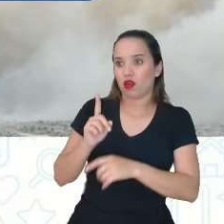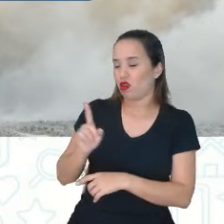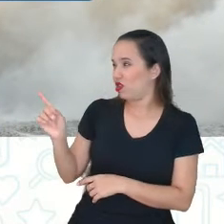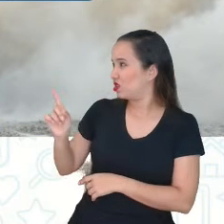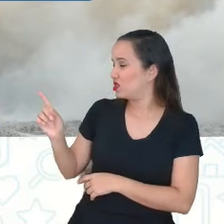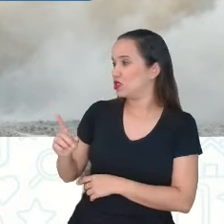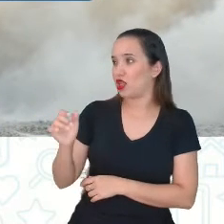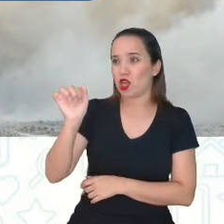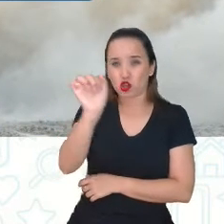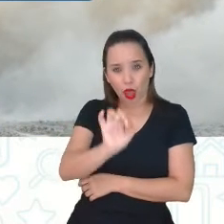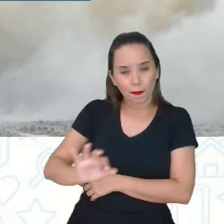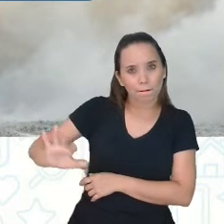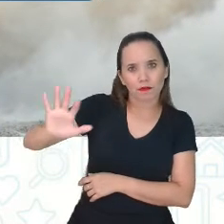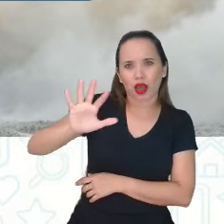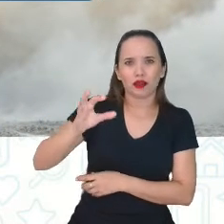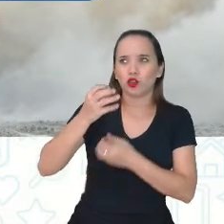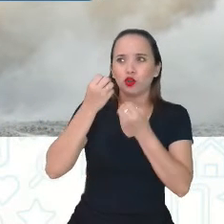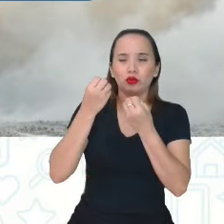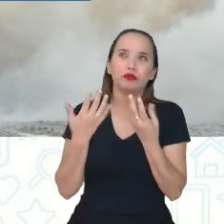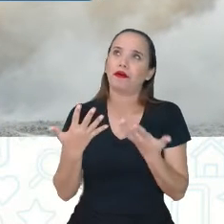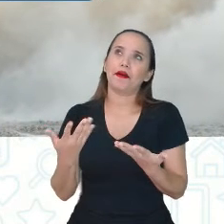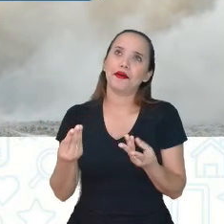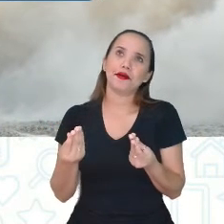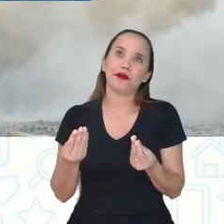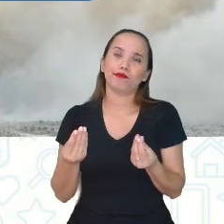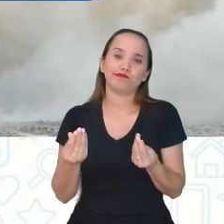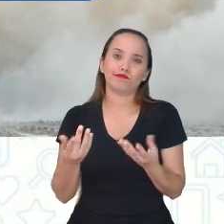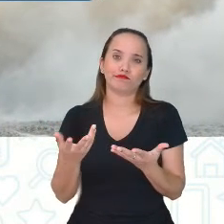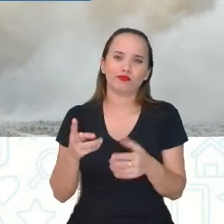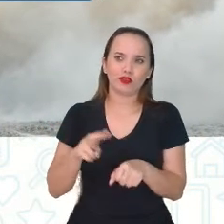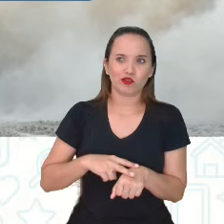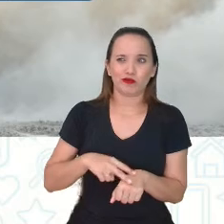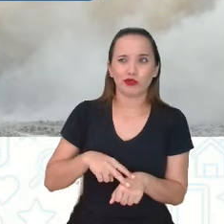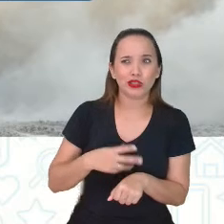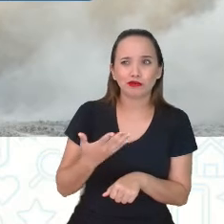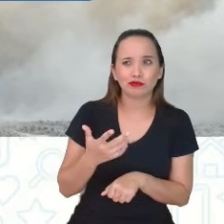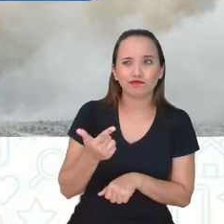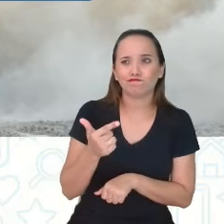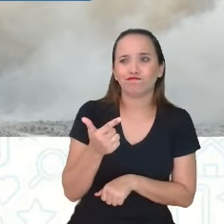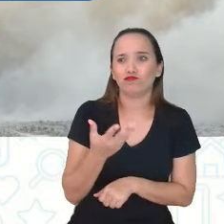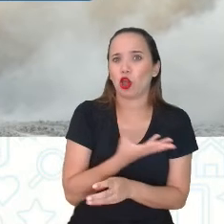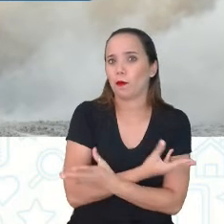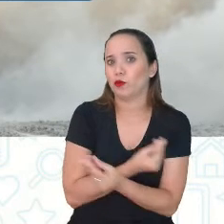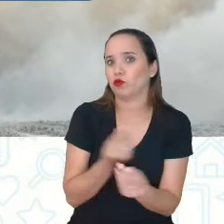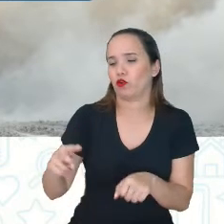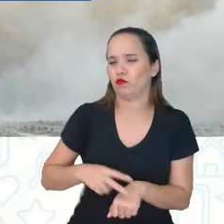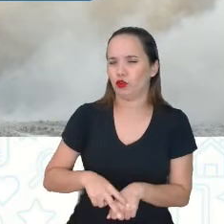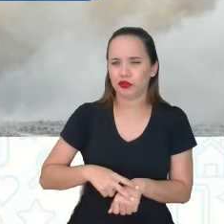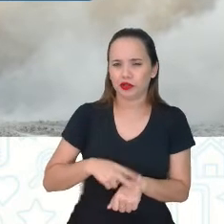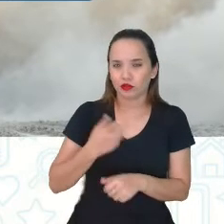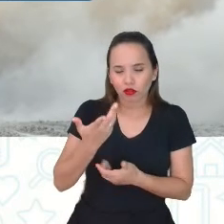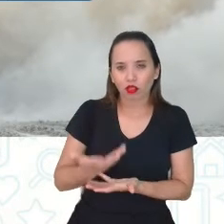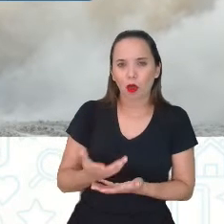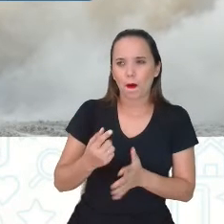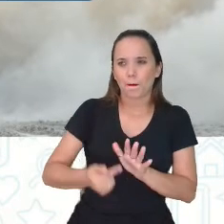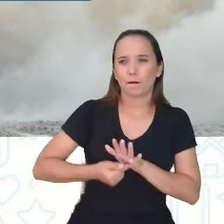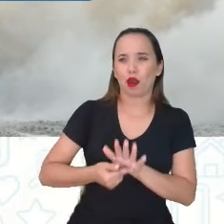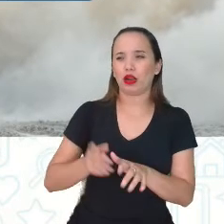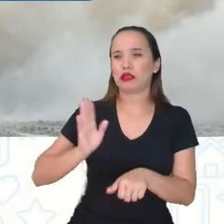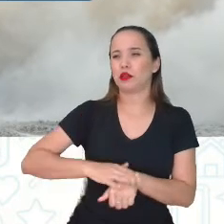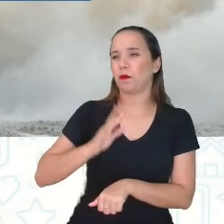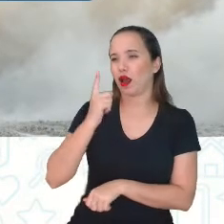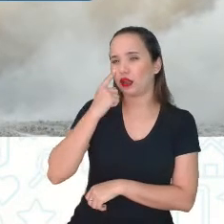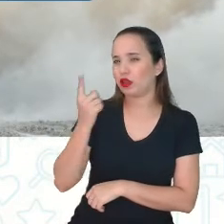uma imagem muito, vamos dizer assim, verde, né? Que seja uma imagem que traga, né,